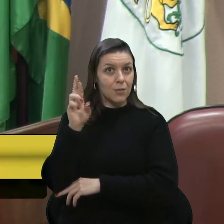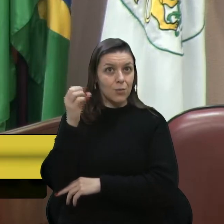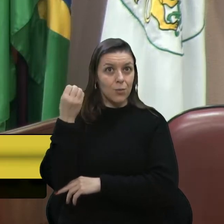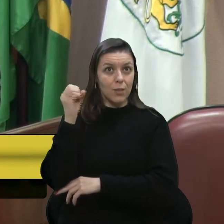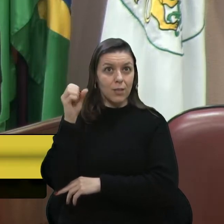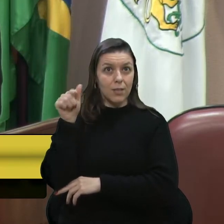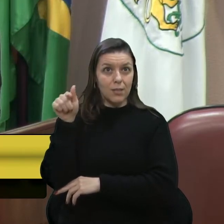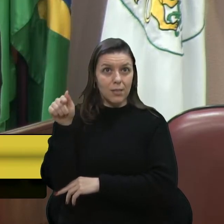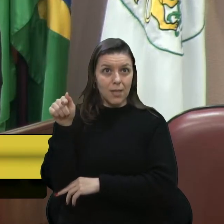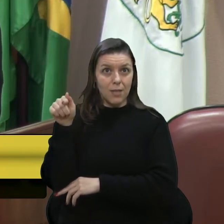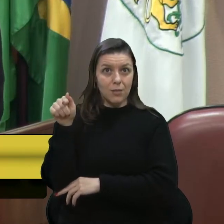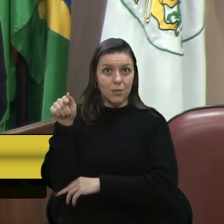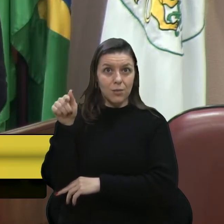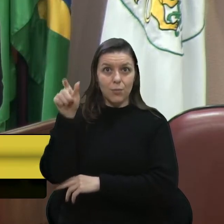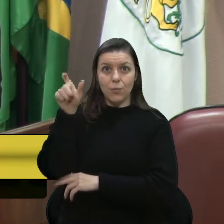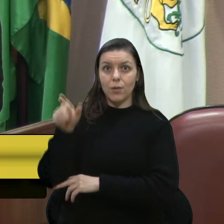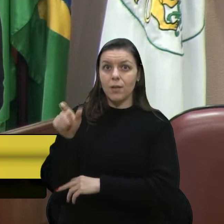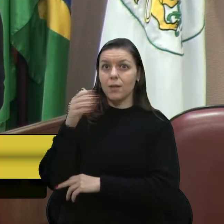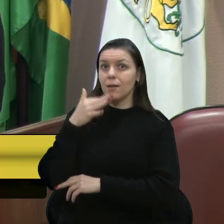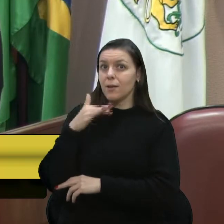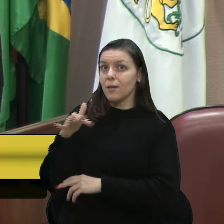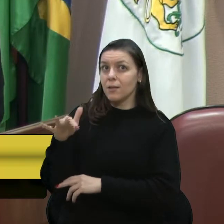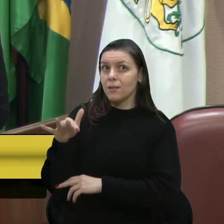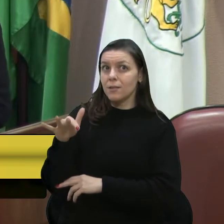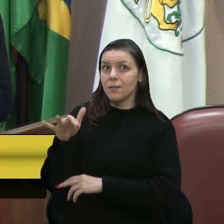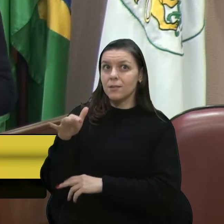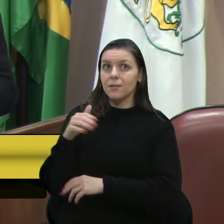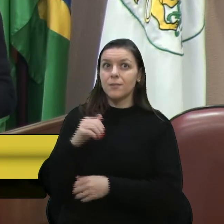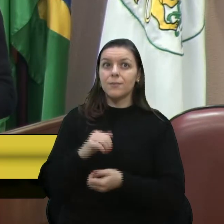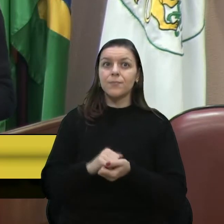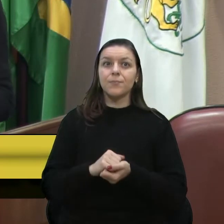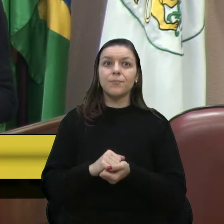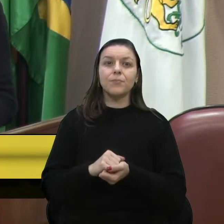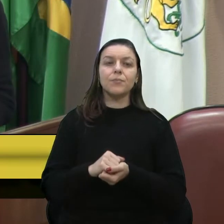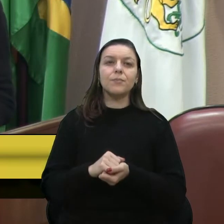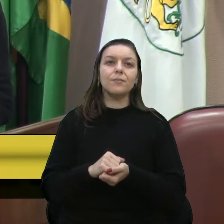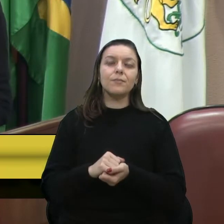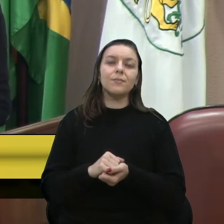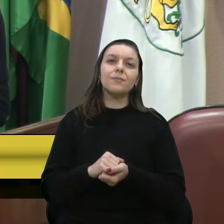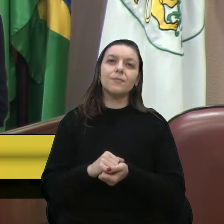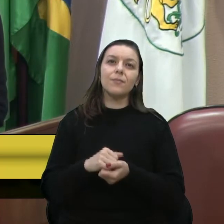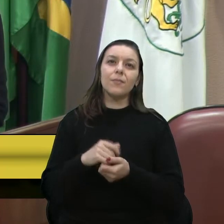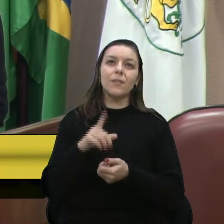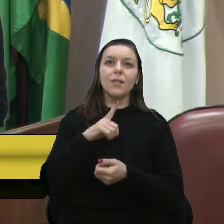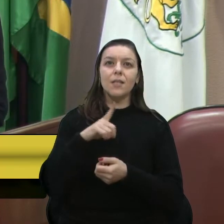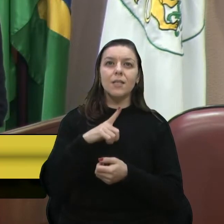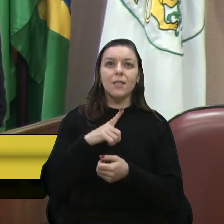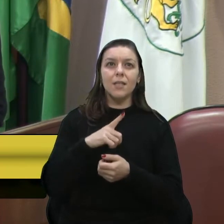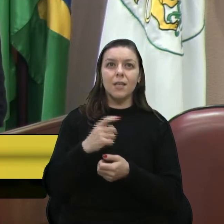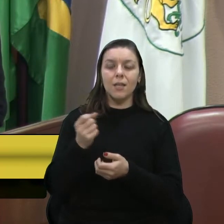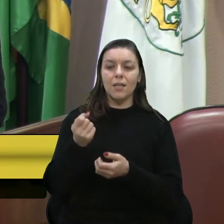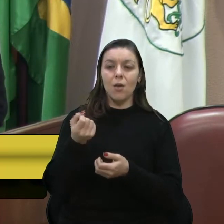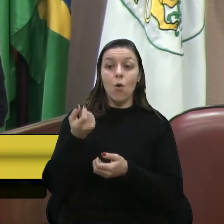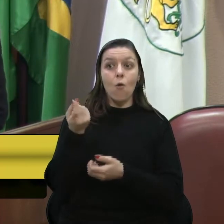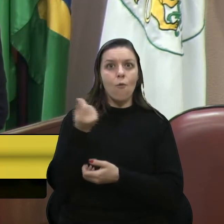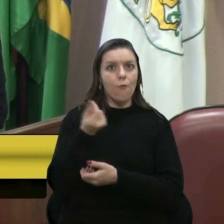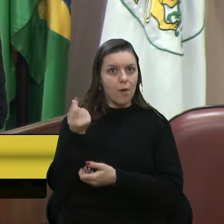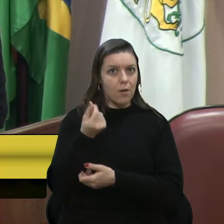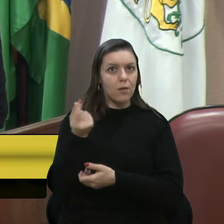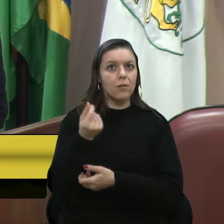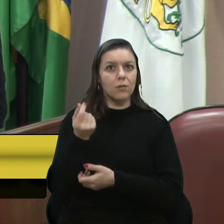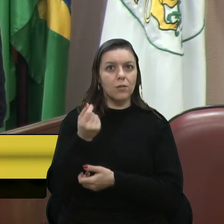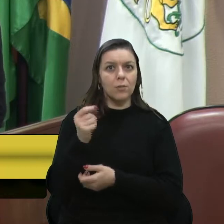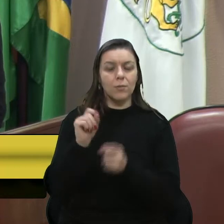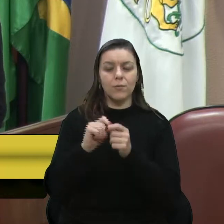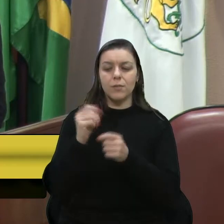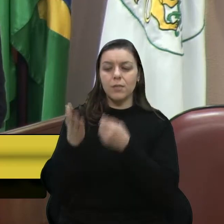360,87 por Boa tarde, vereadora criança. Estela. Então, já lhe concedo. Então, nós teríamos este valor para atender essas